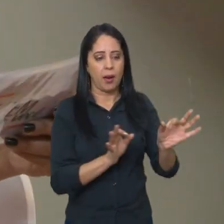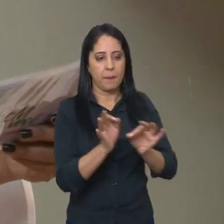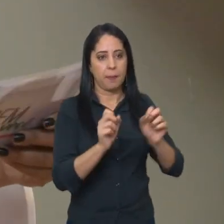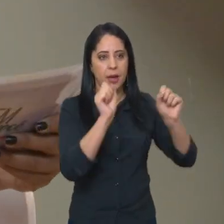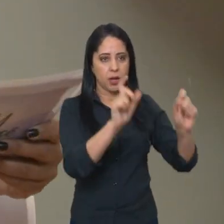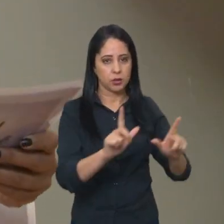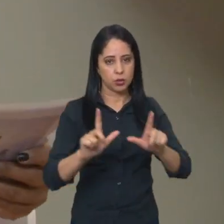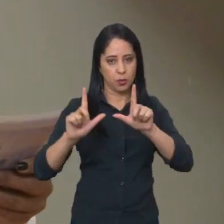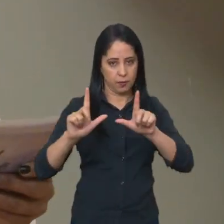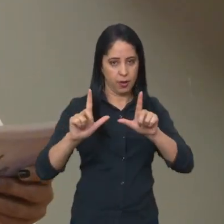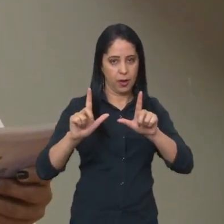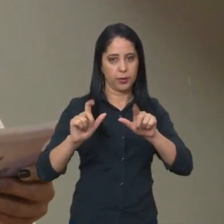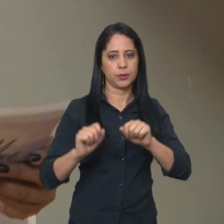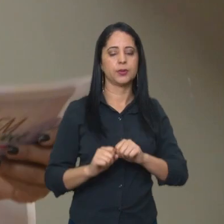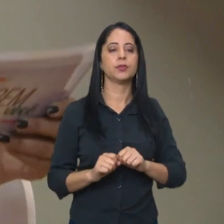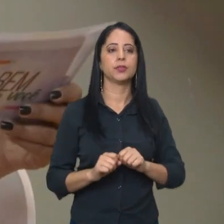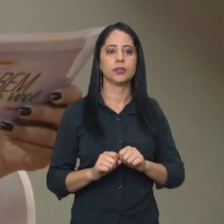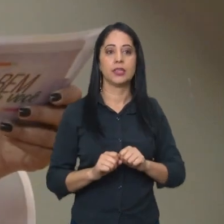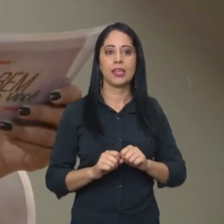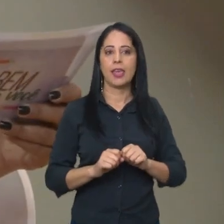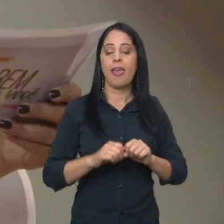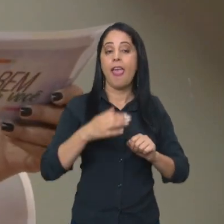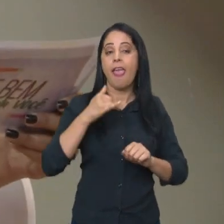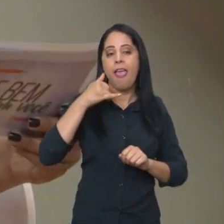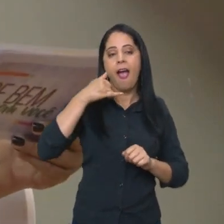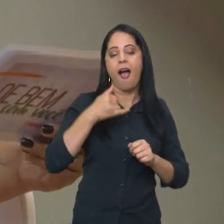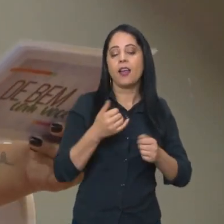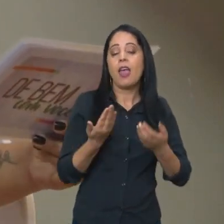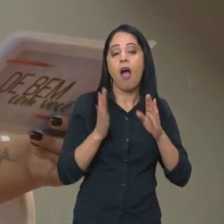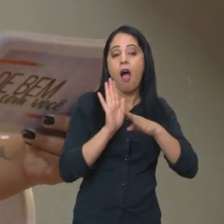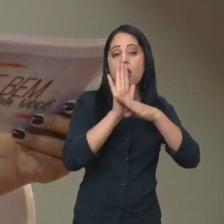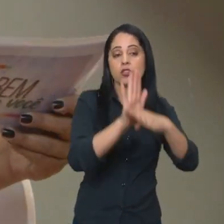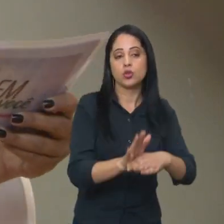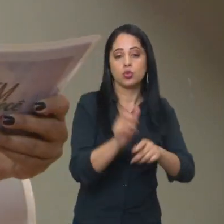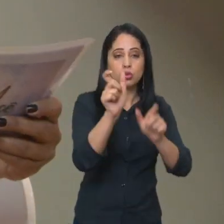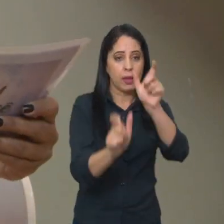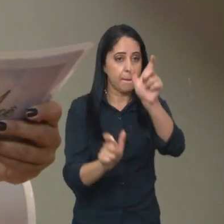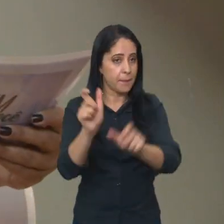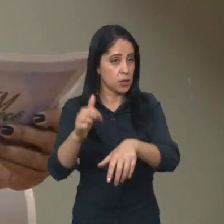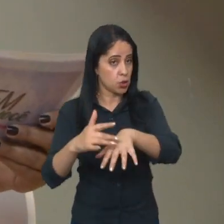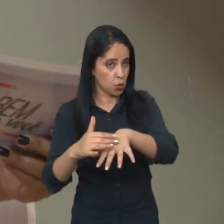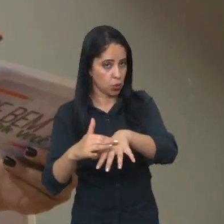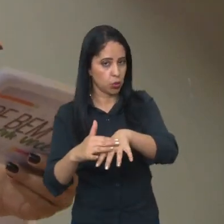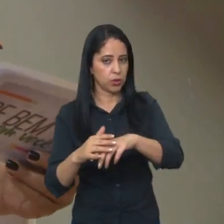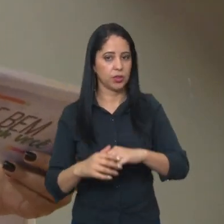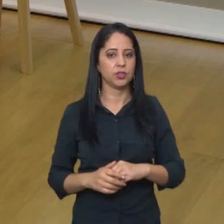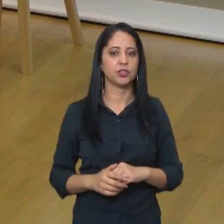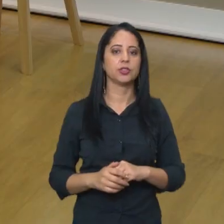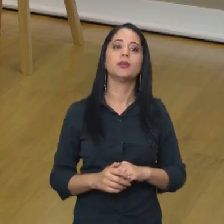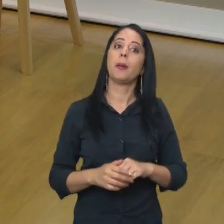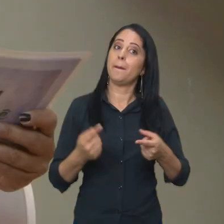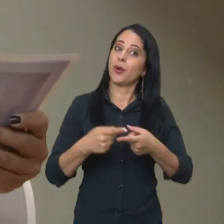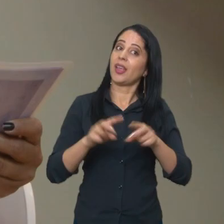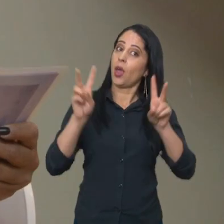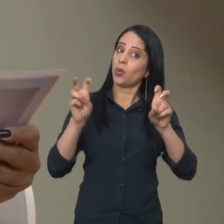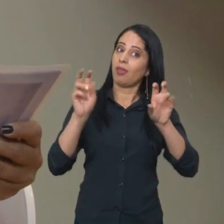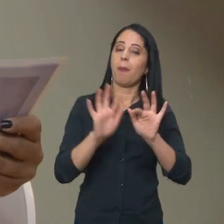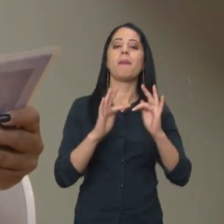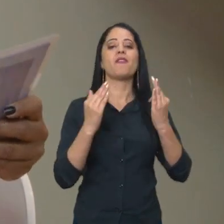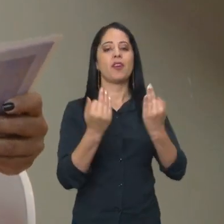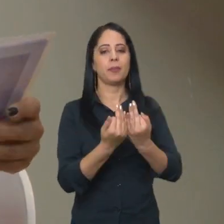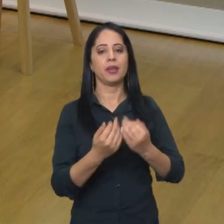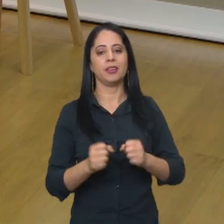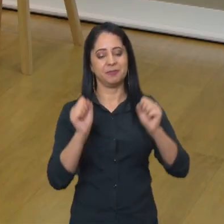quadro que são algumas medidas que podem facilitar a vida do paciente com Alzheimer e de quem cuida, já que o assunto é